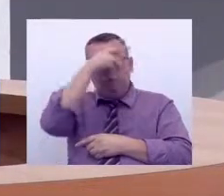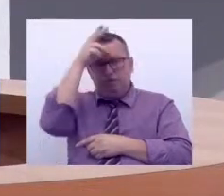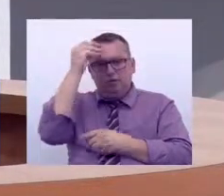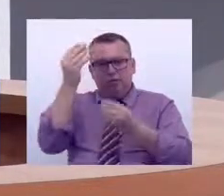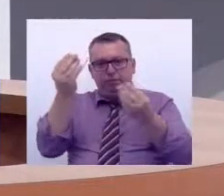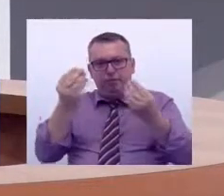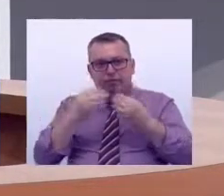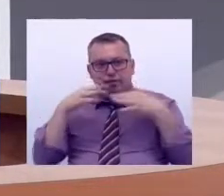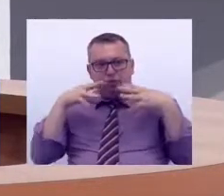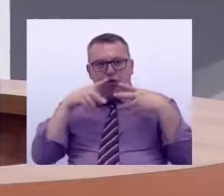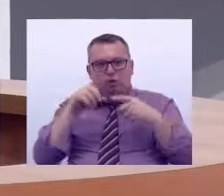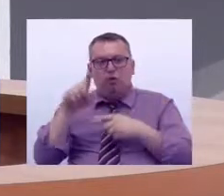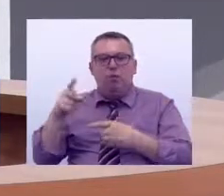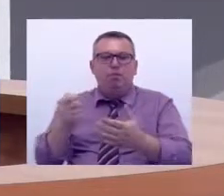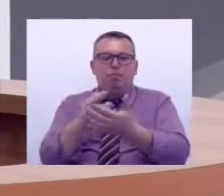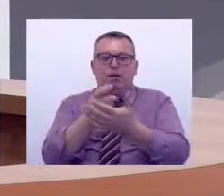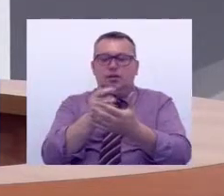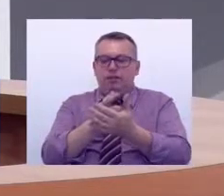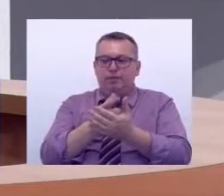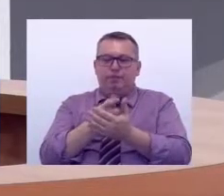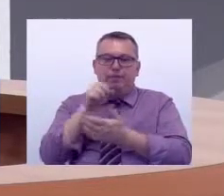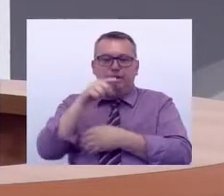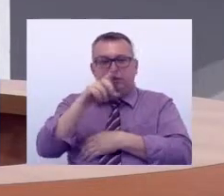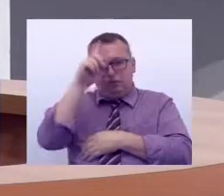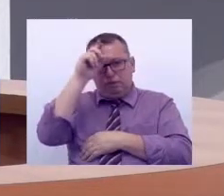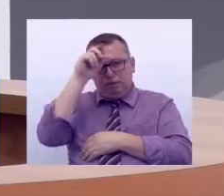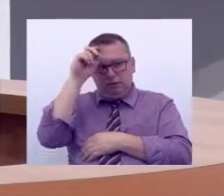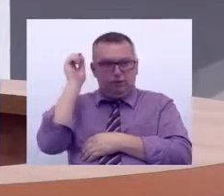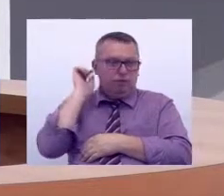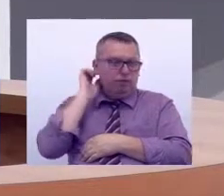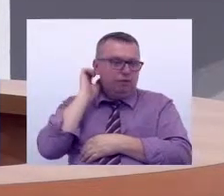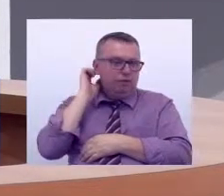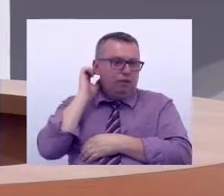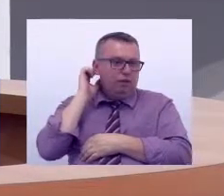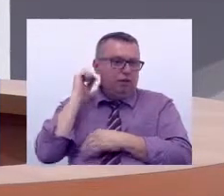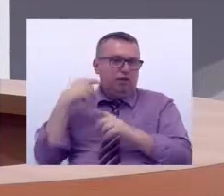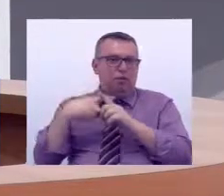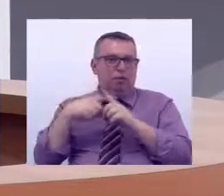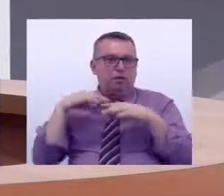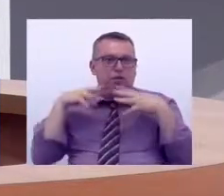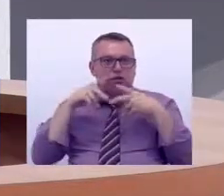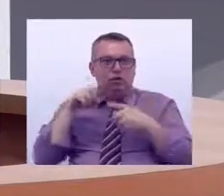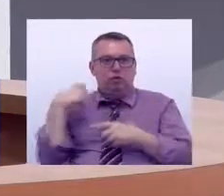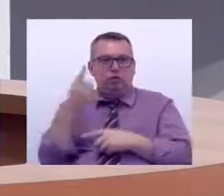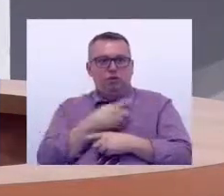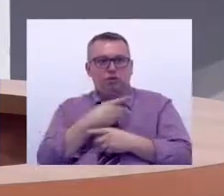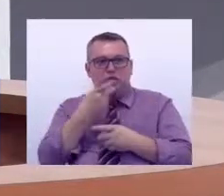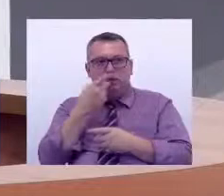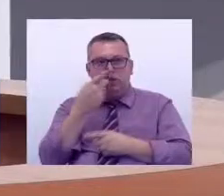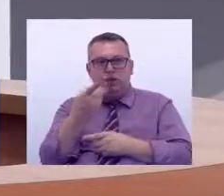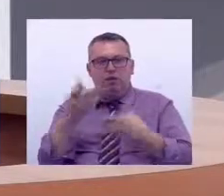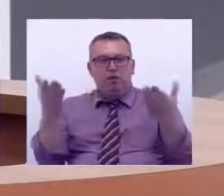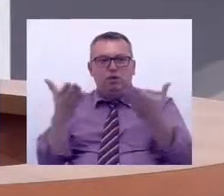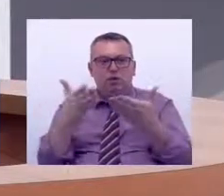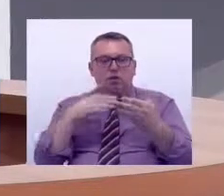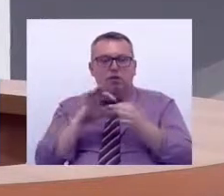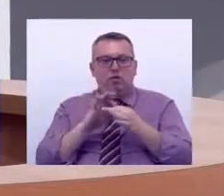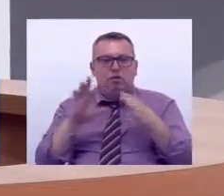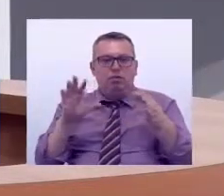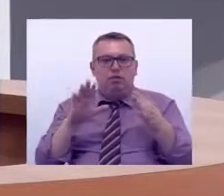porque tudo é pago, aquele hospital. Porque tudo que nós encaminharmos aqui, que nós estamos